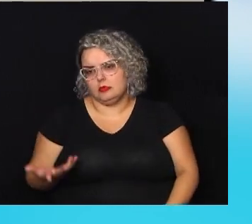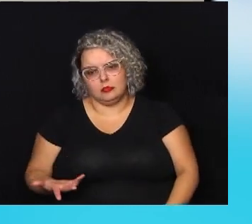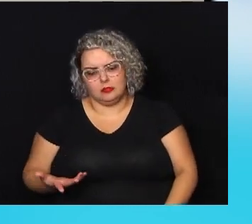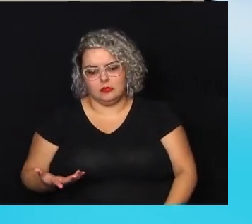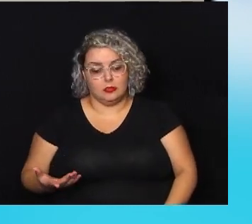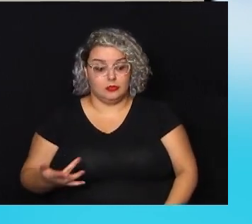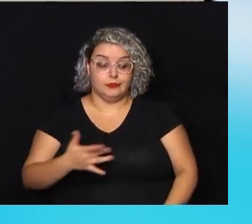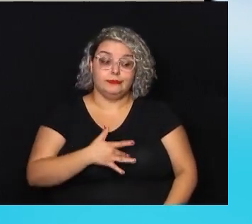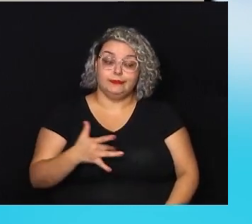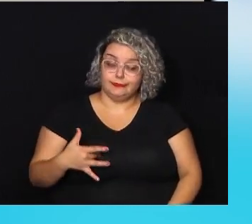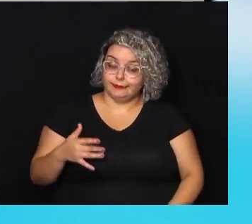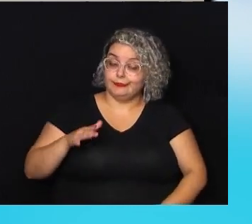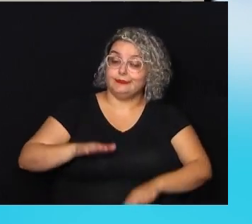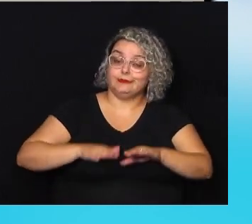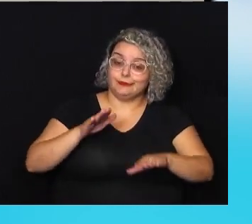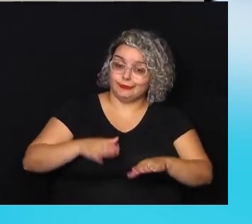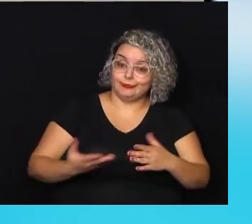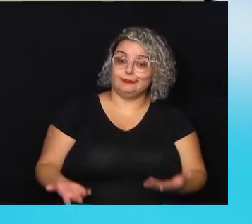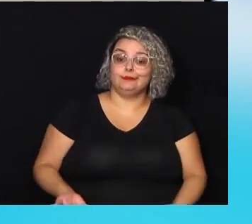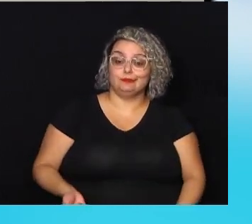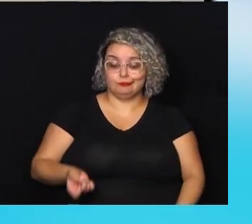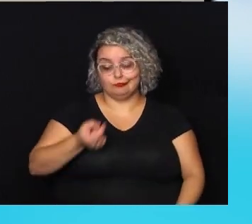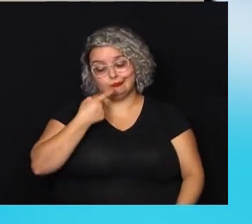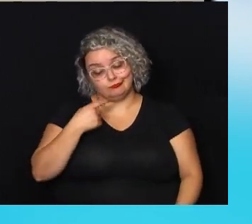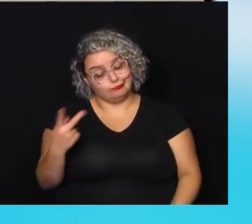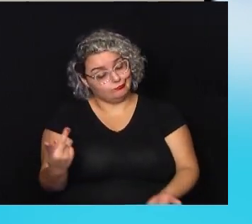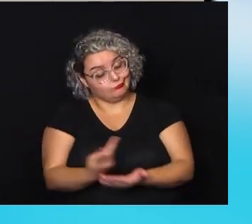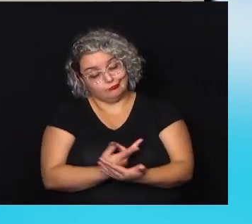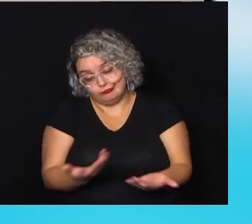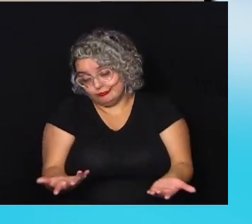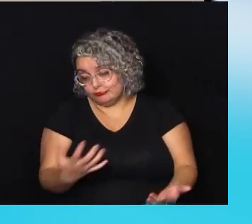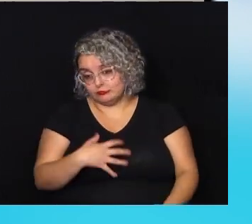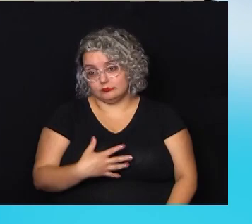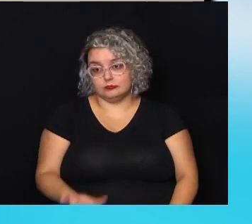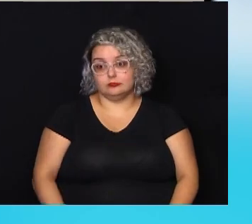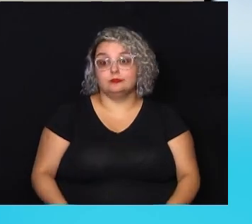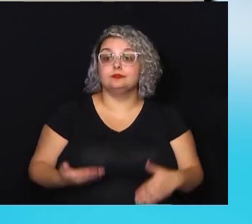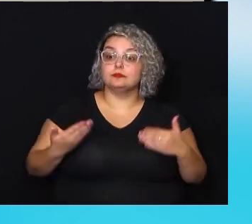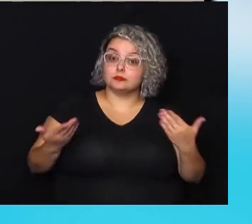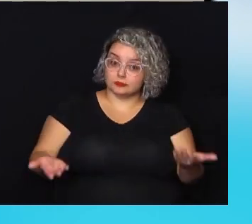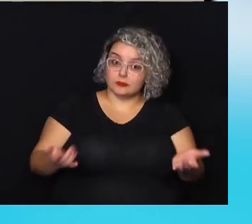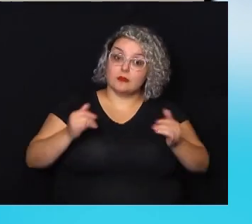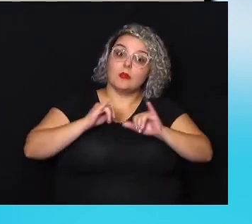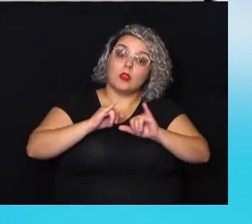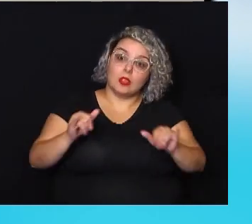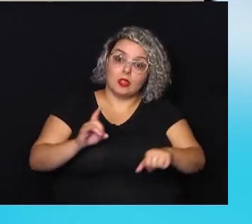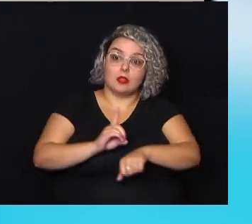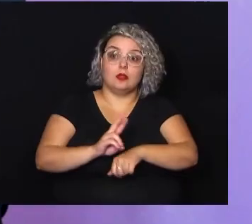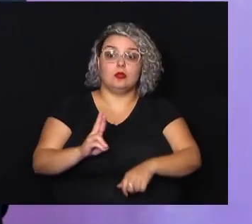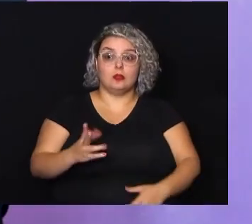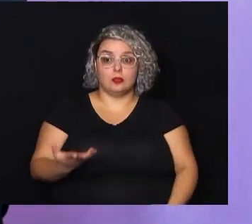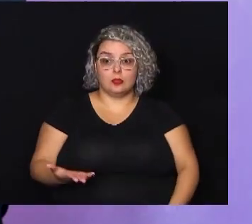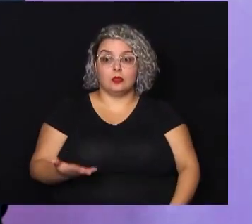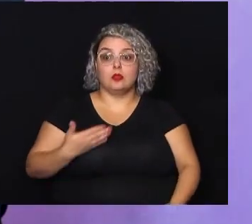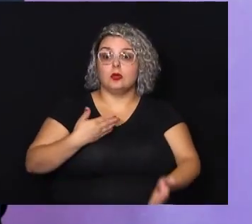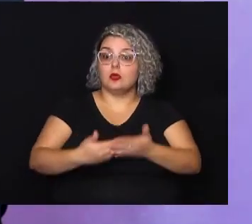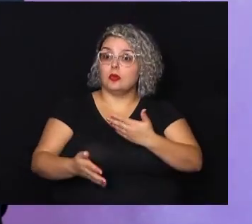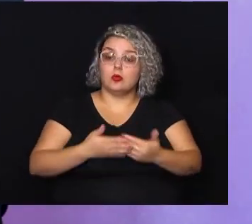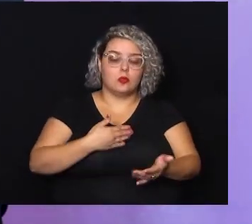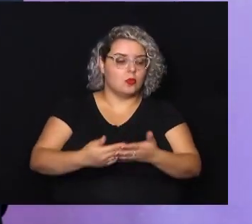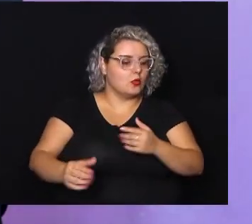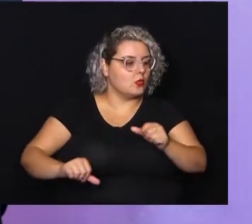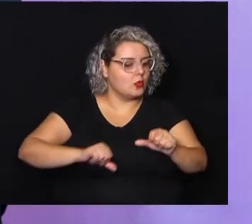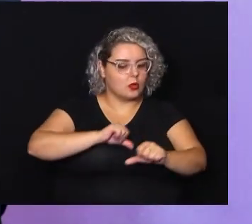de uma forma geral, dessa população que muitas vezes acaba se automedicando de forma errônea, né? Então tá aí